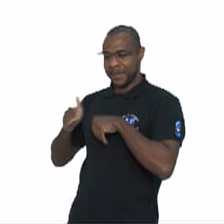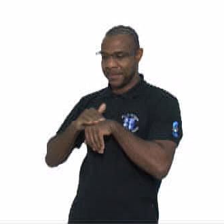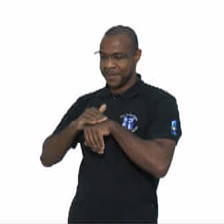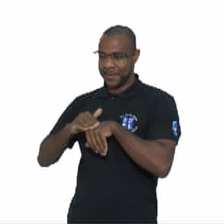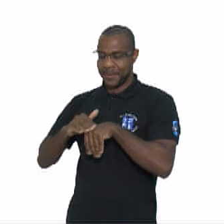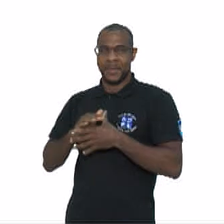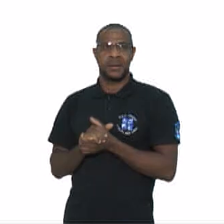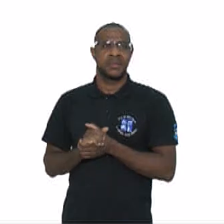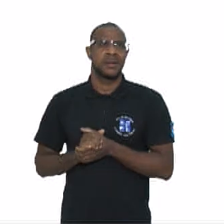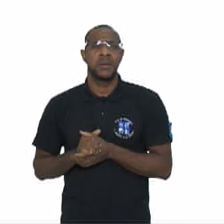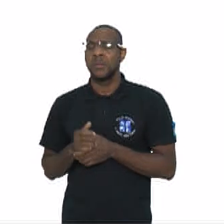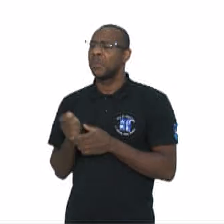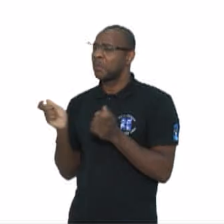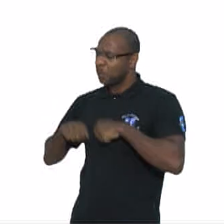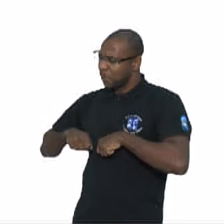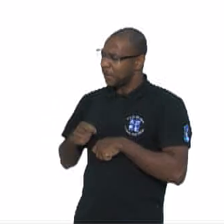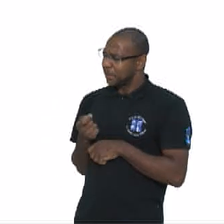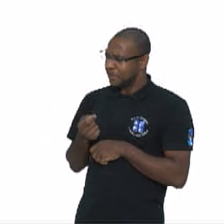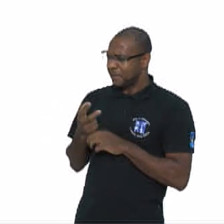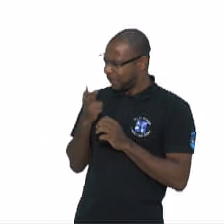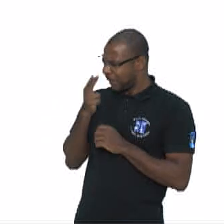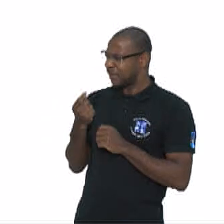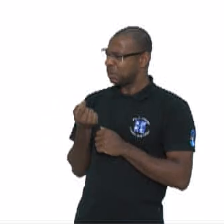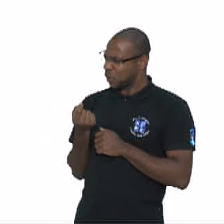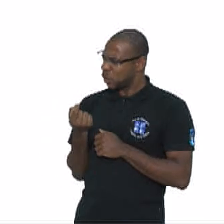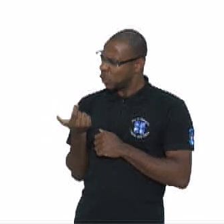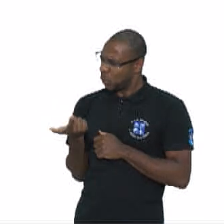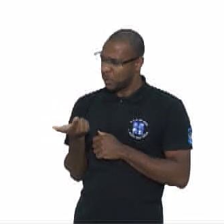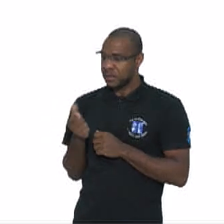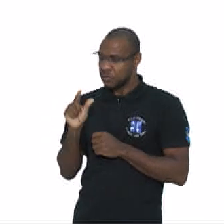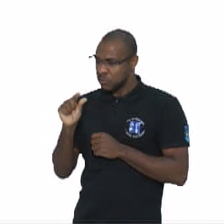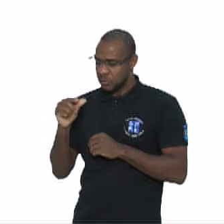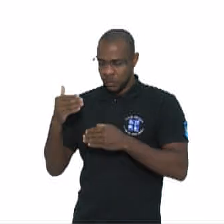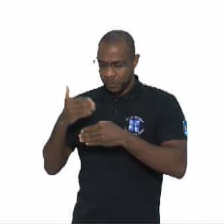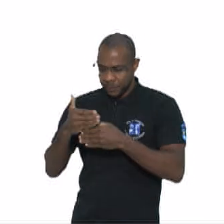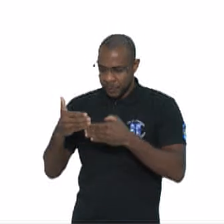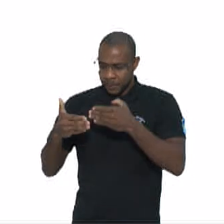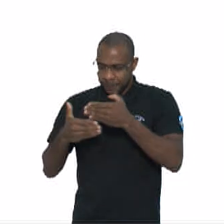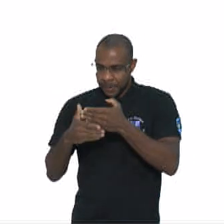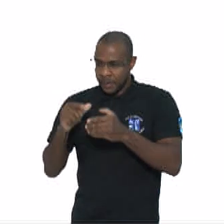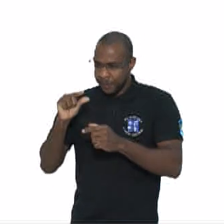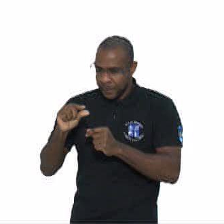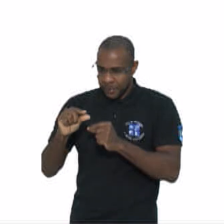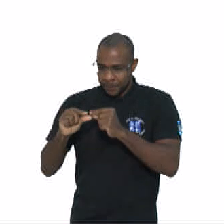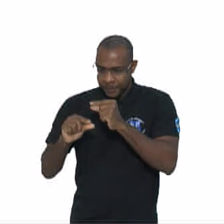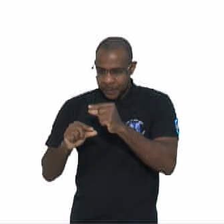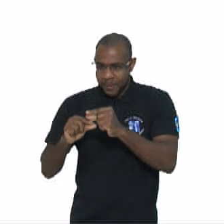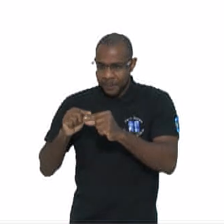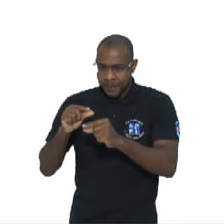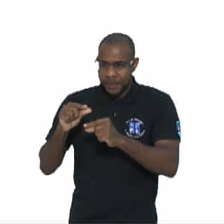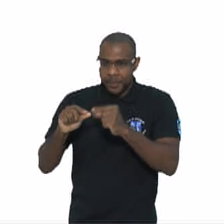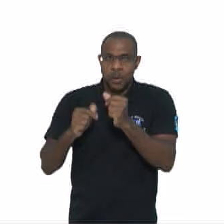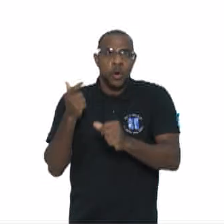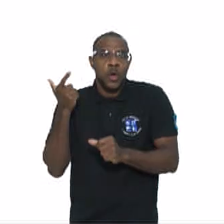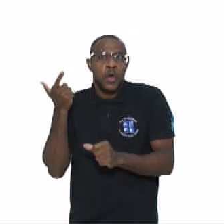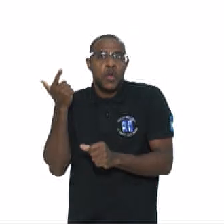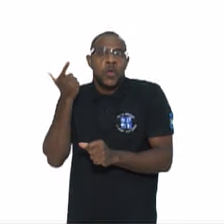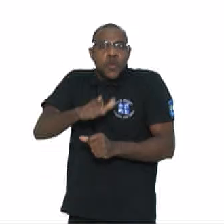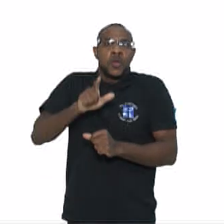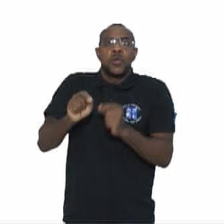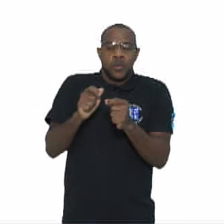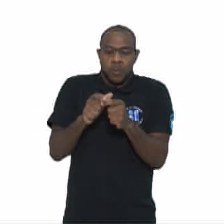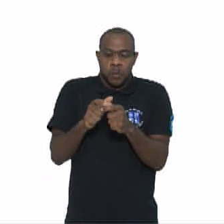diz, né? Pode parecer pouco, mas de tijolinho em tijolinho podemos construir os